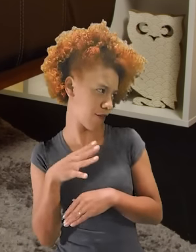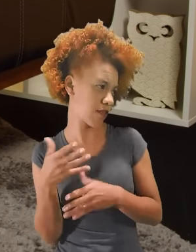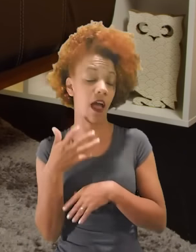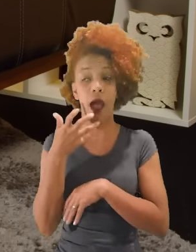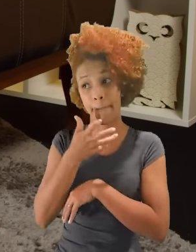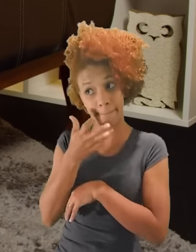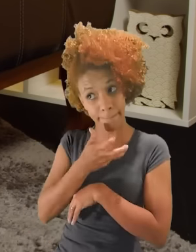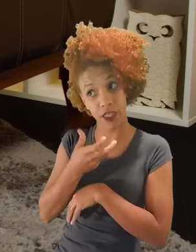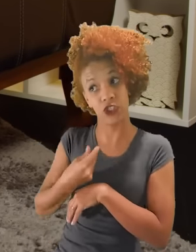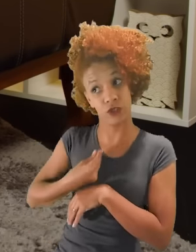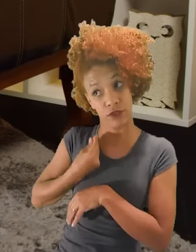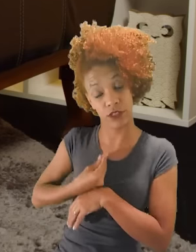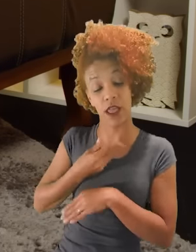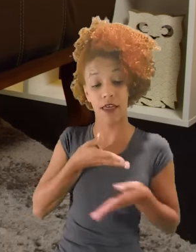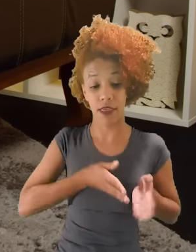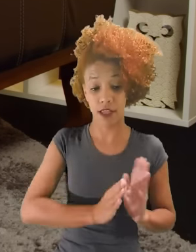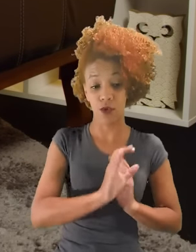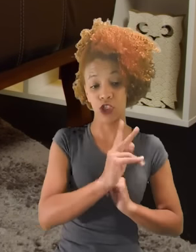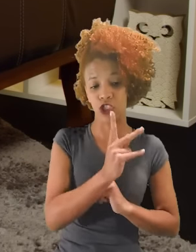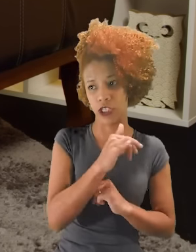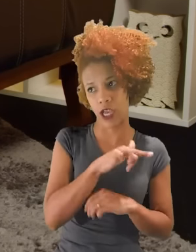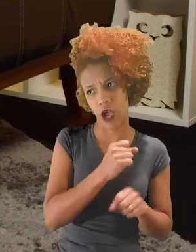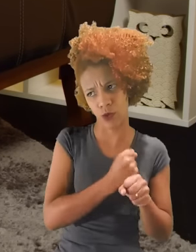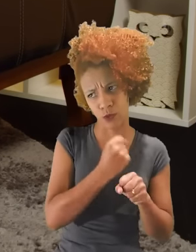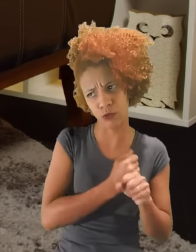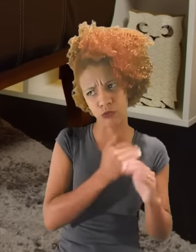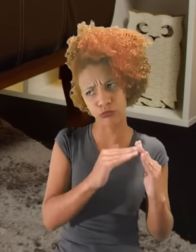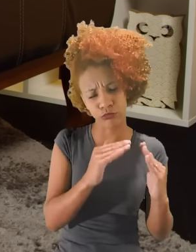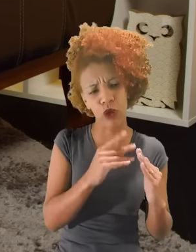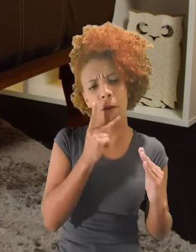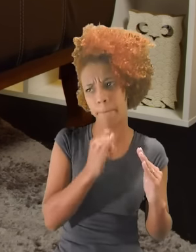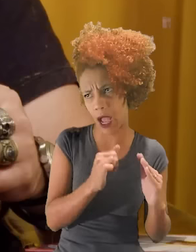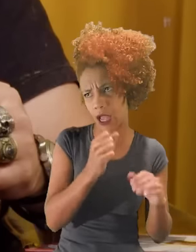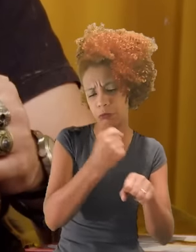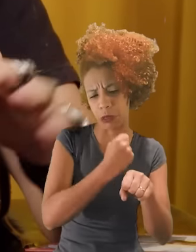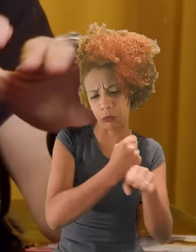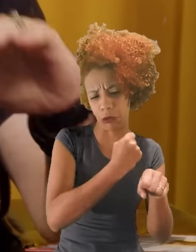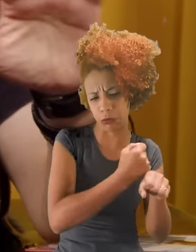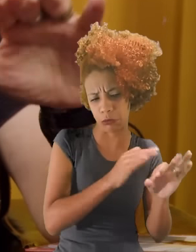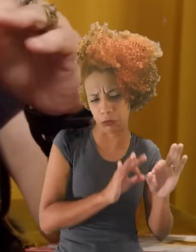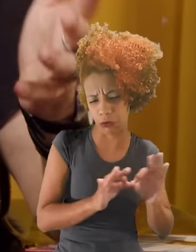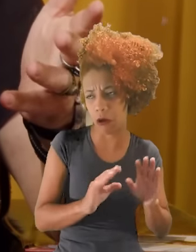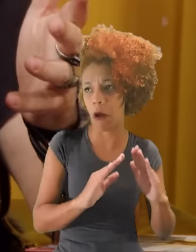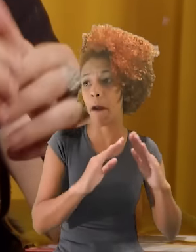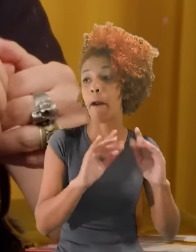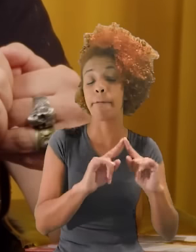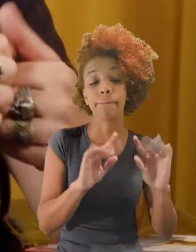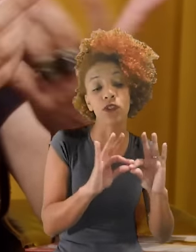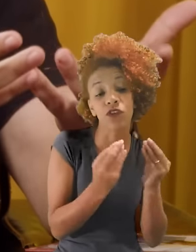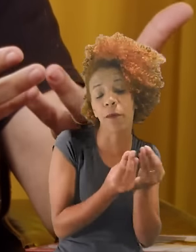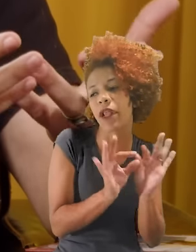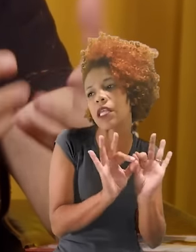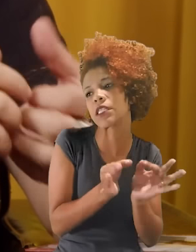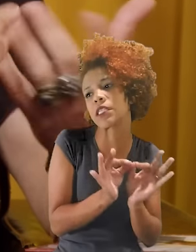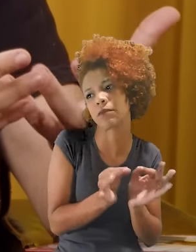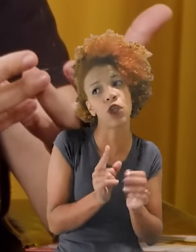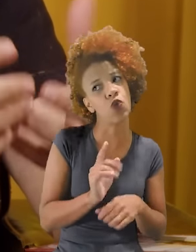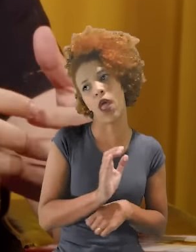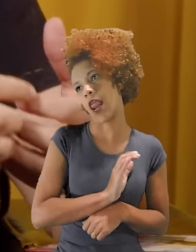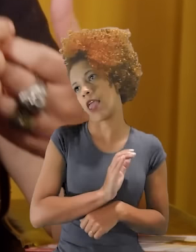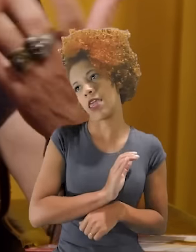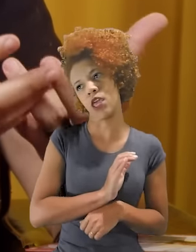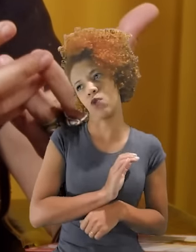dele, que é a paixão dele. Tá, ele nasceu em Chicago, a casa construída pelo próprio pai dele, o pai dele construiu a casa, mas era, evidentemente, uma família humilde, então assim, eles não eram